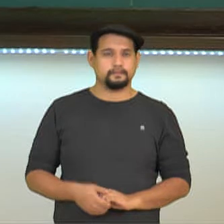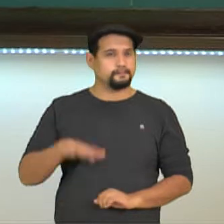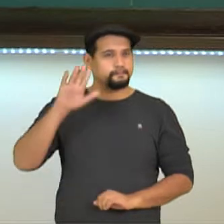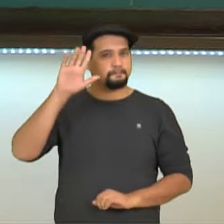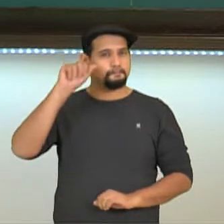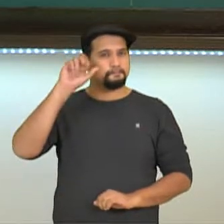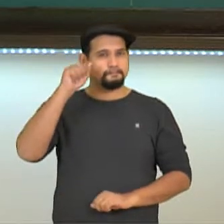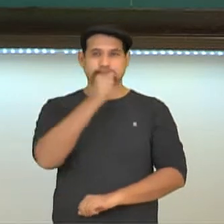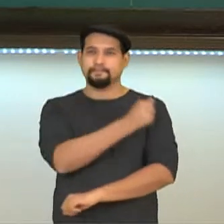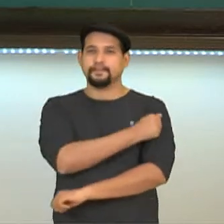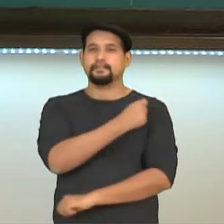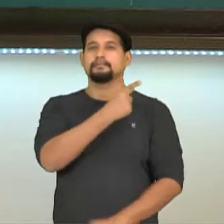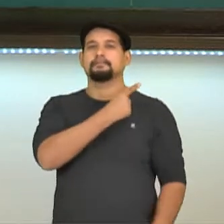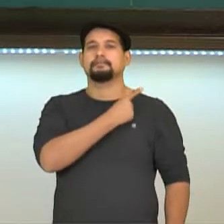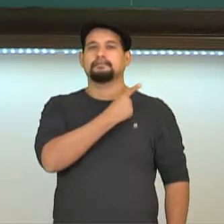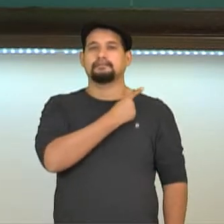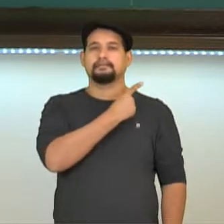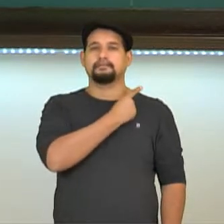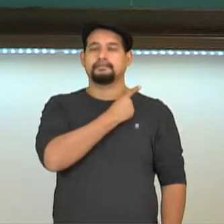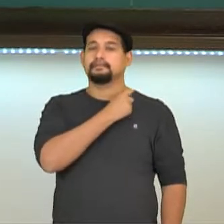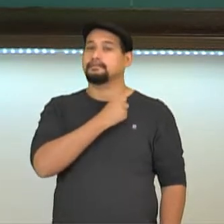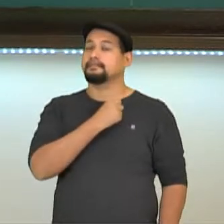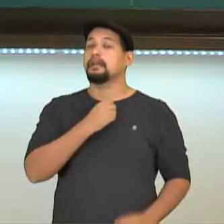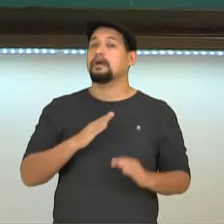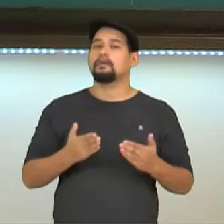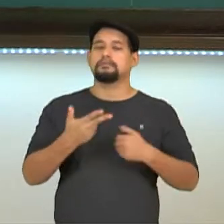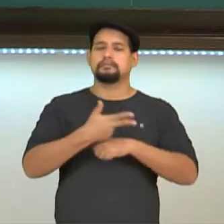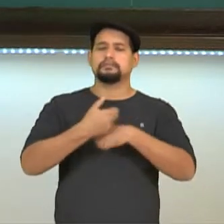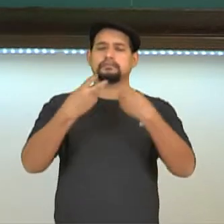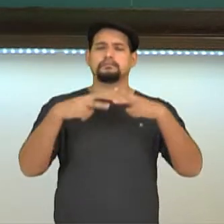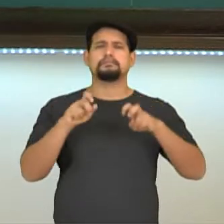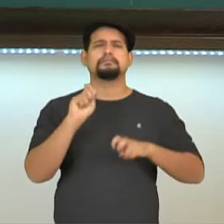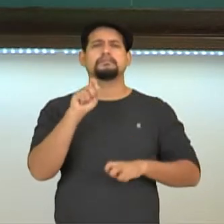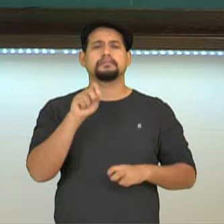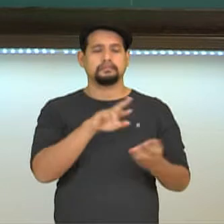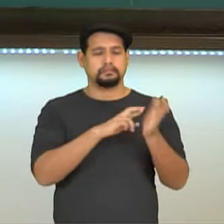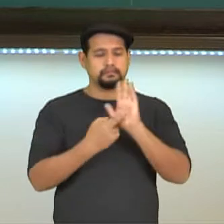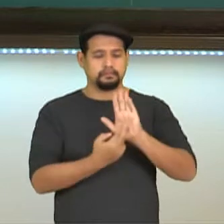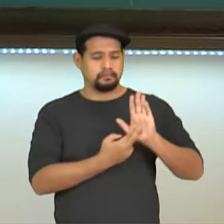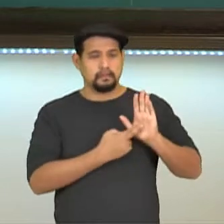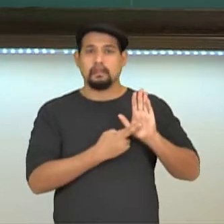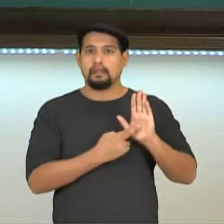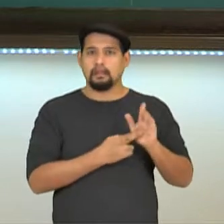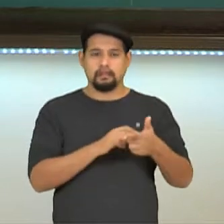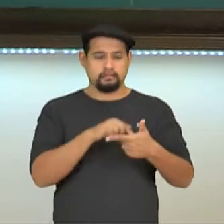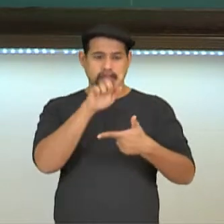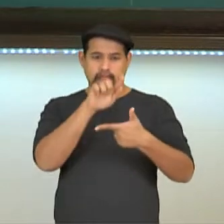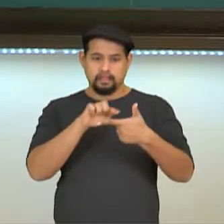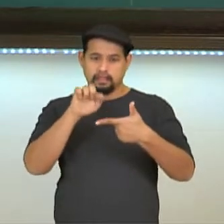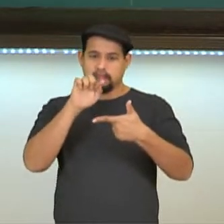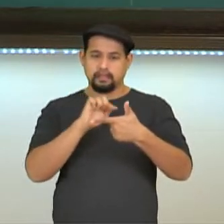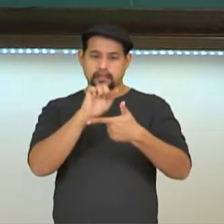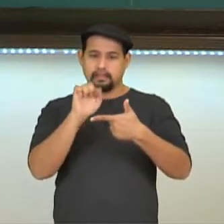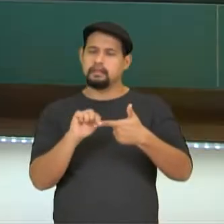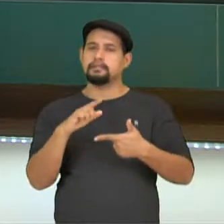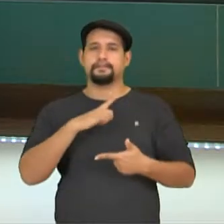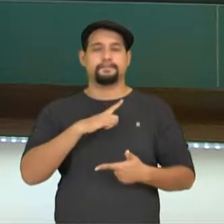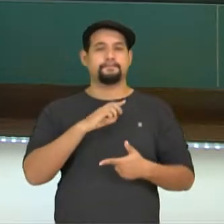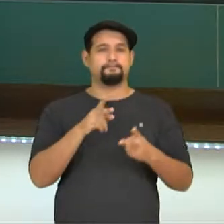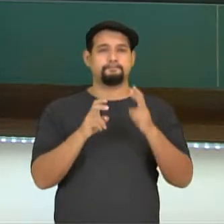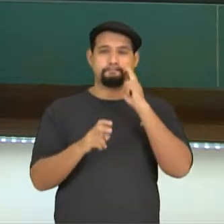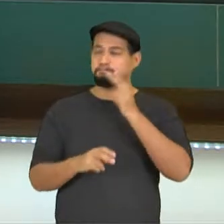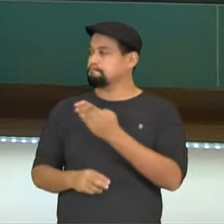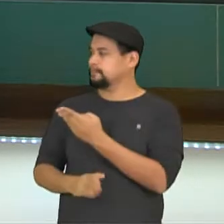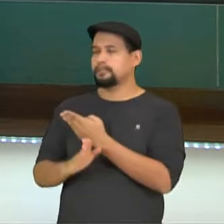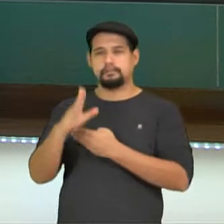Olá, estudante da primeira série do ensino médio. Nesse vídeo, vamos falar sobre a representação gráfica de uma função quadrática. Vamos lá?